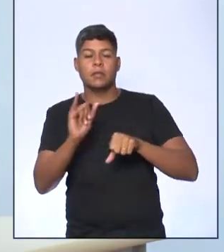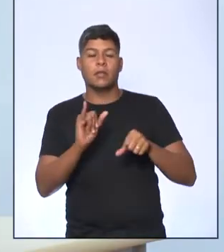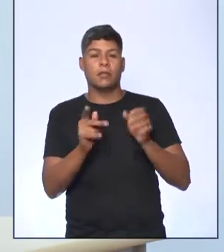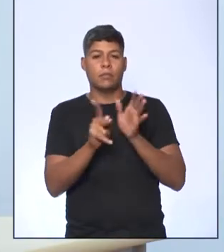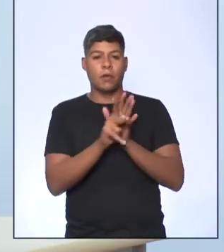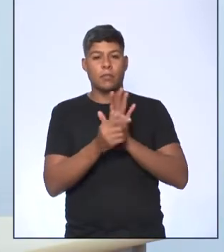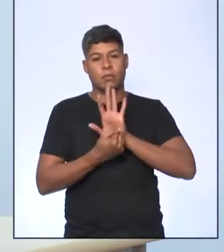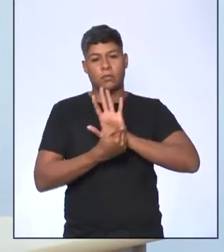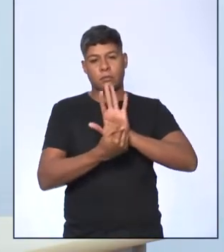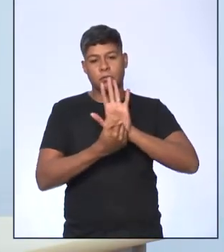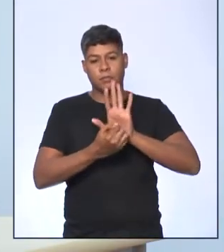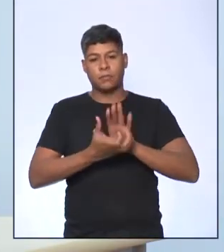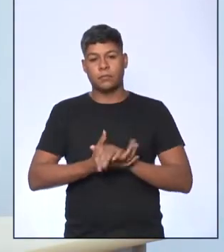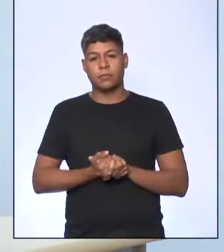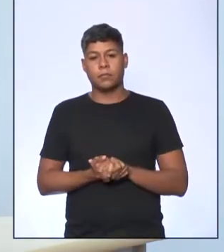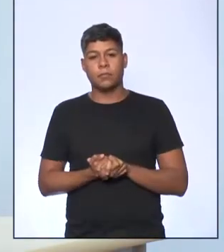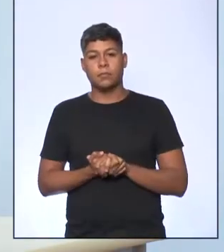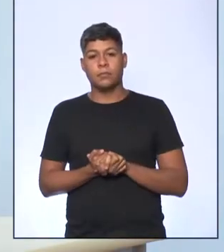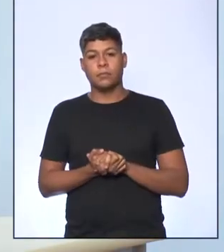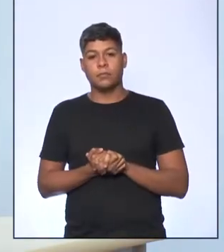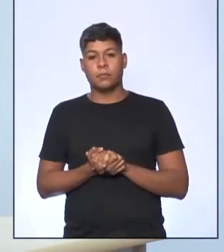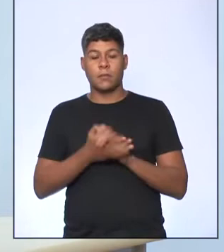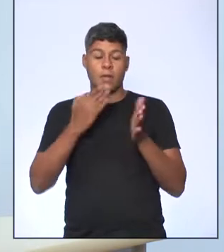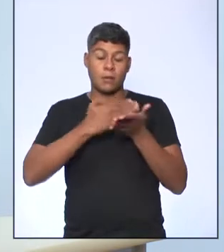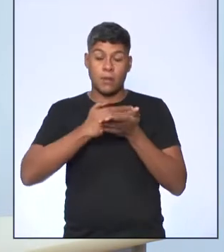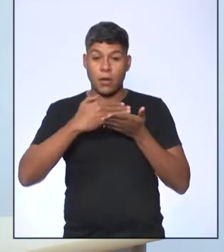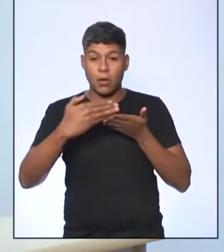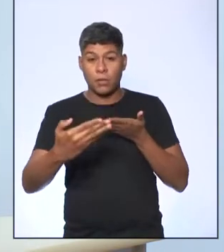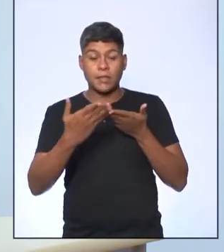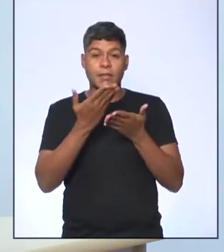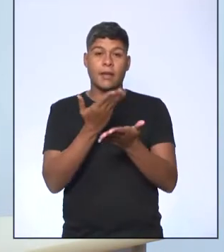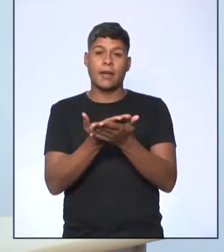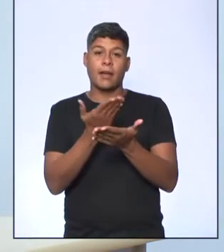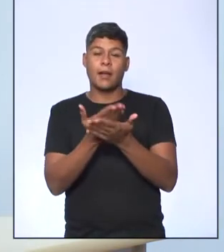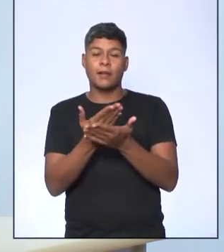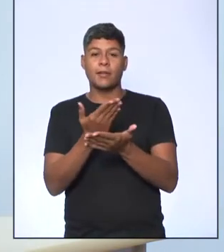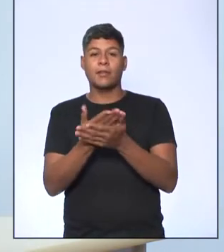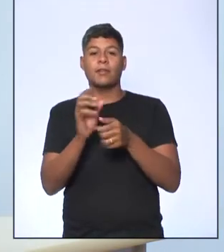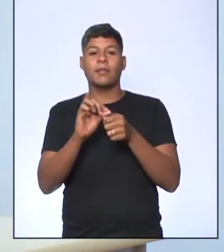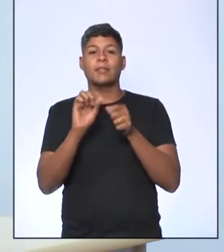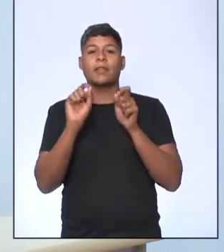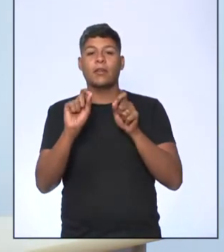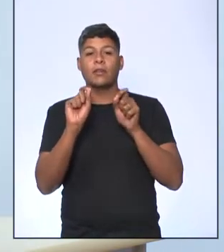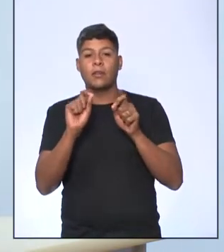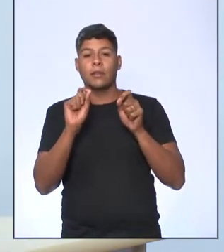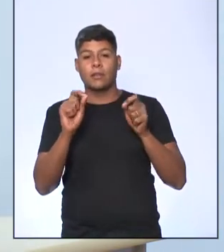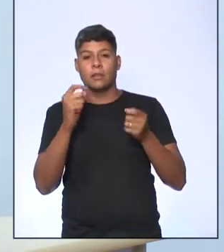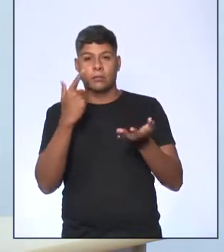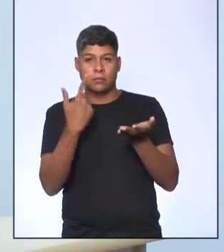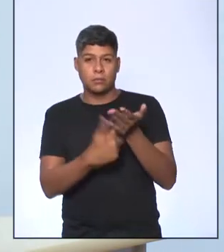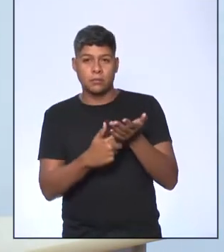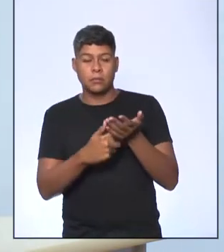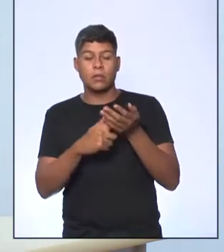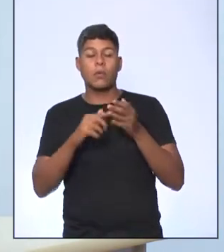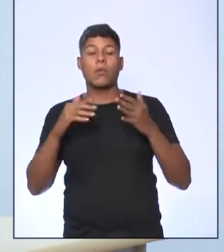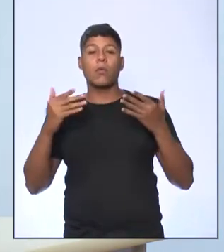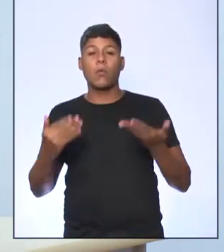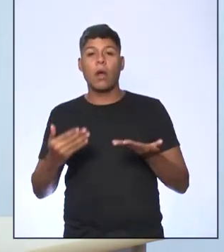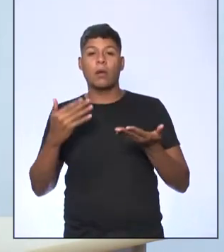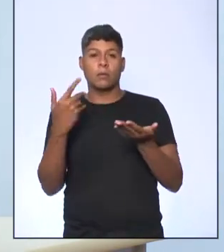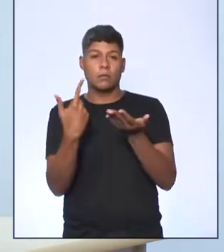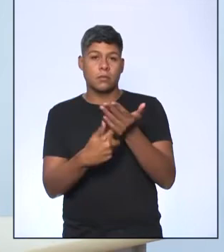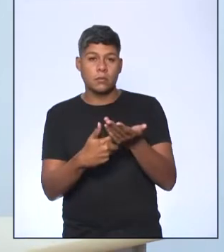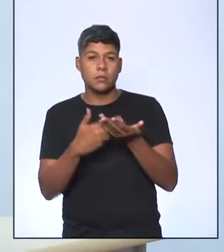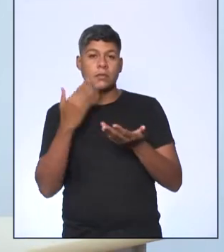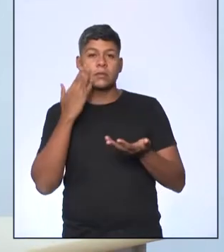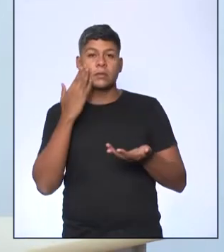trabalhadas. Ó, para começar a aula, então a gente vai fazer alguns combinados. Quais são os nossos combinados?